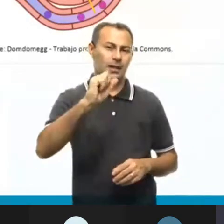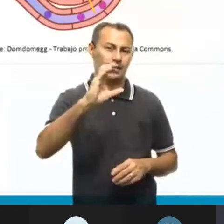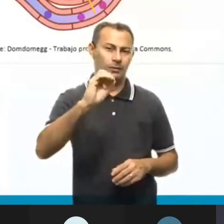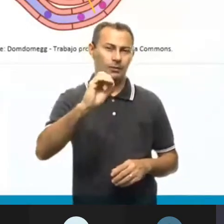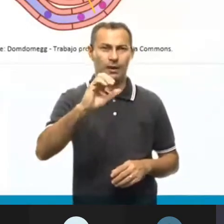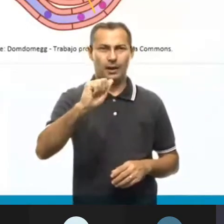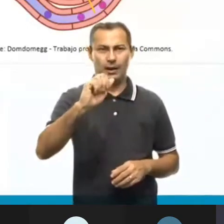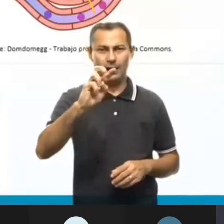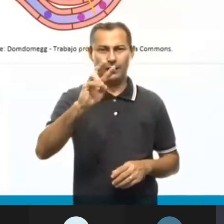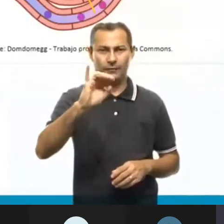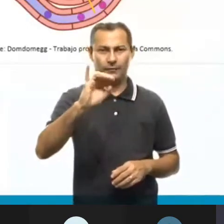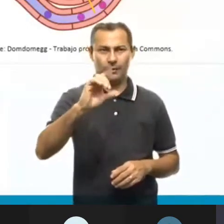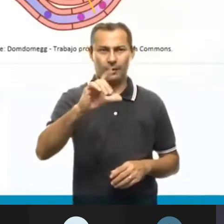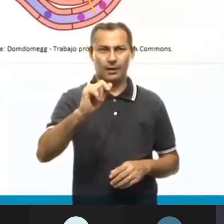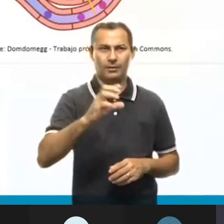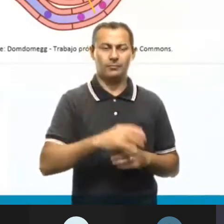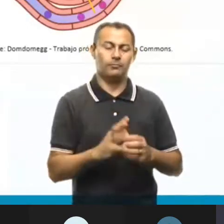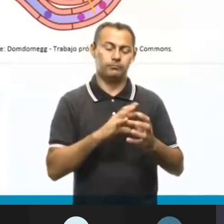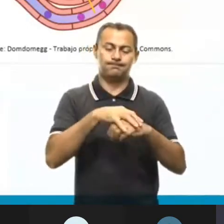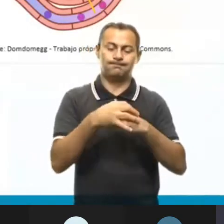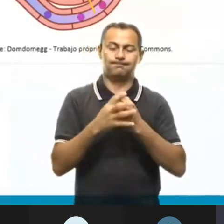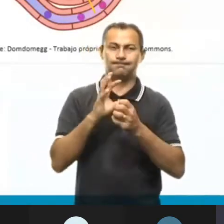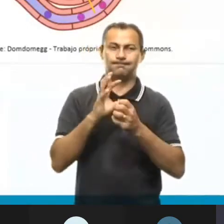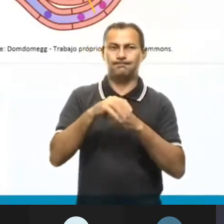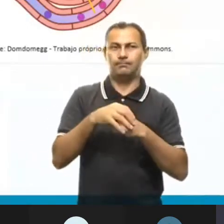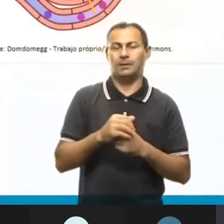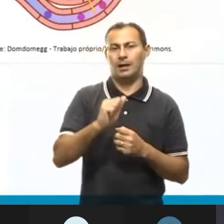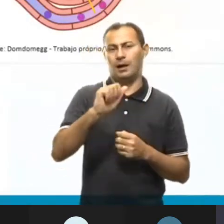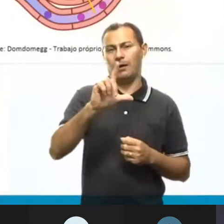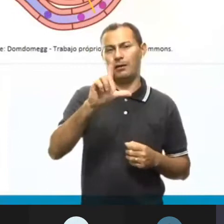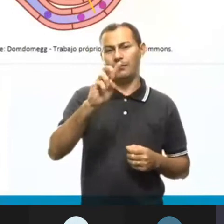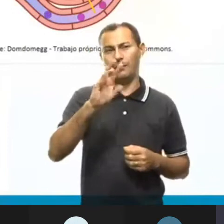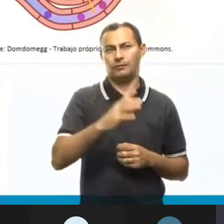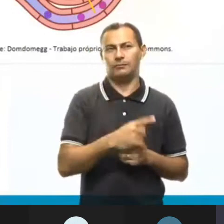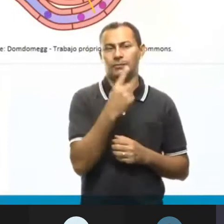na verdade, né, é um amontoado aí de